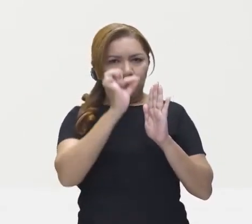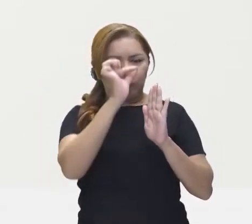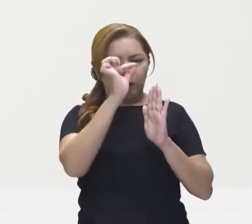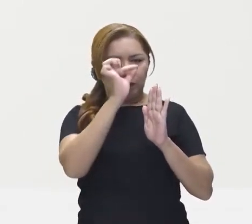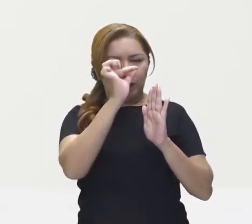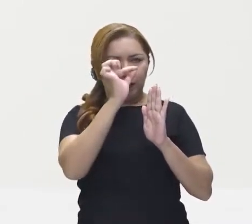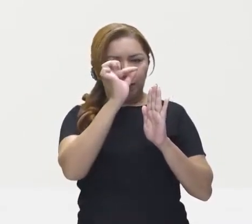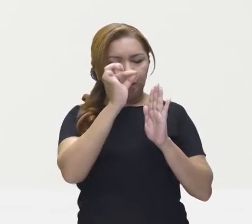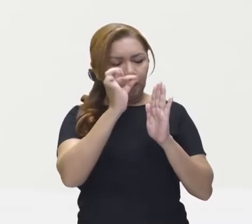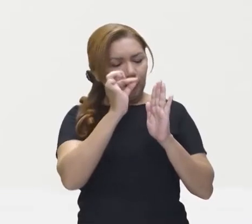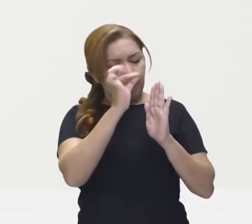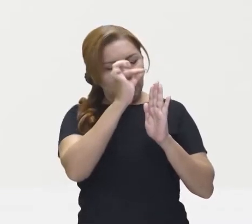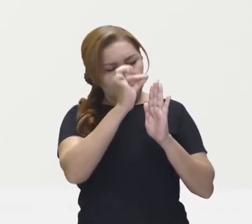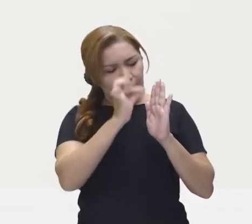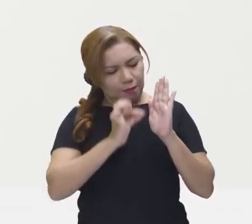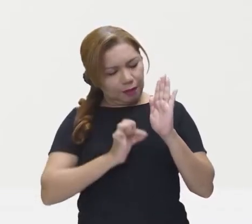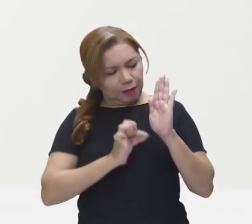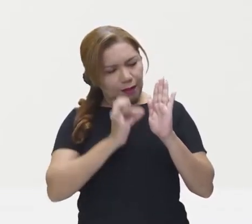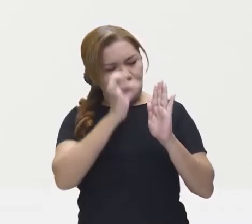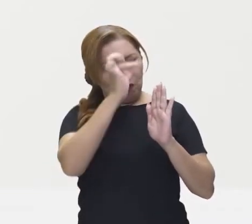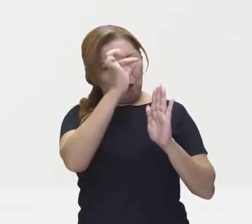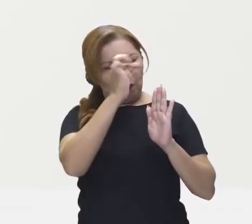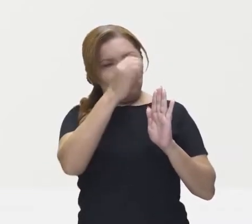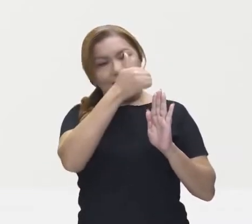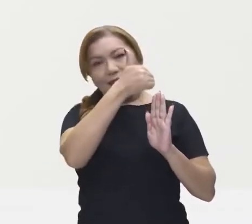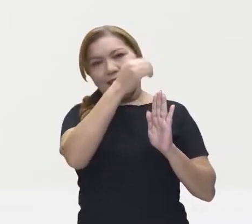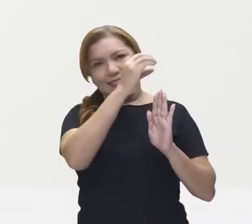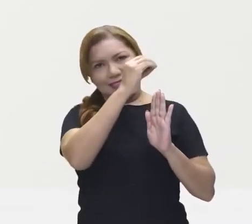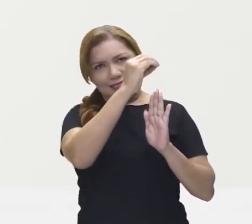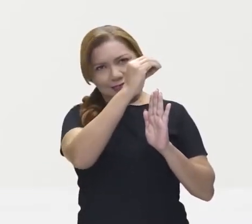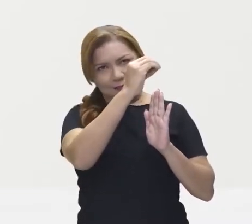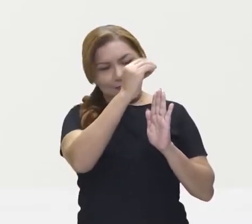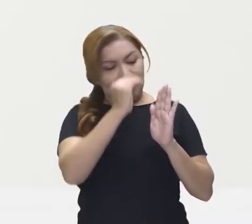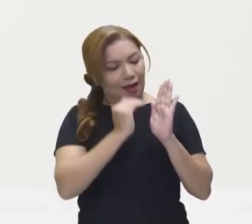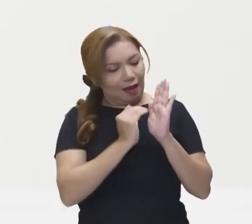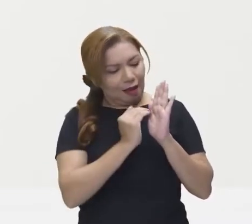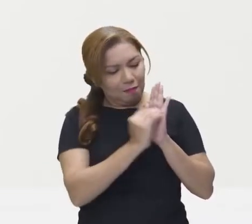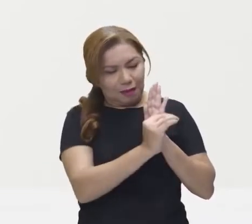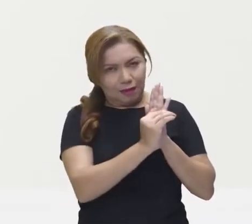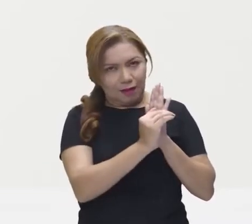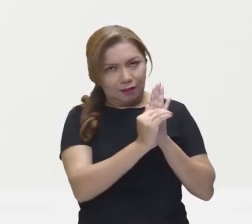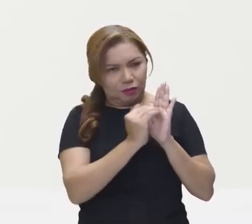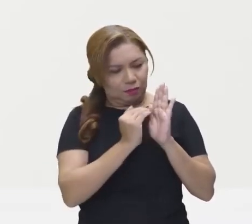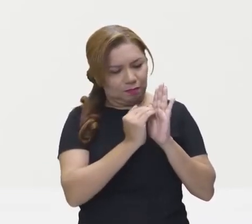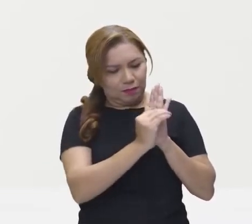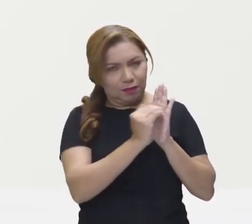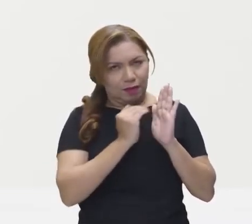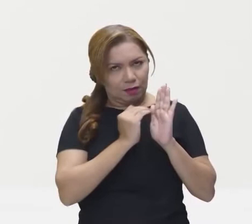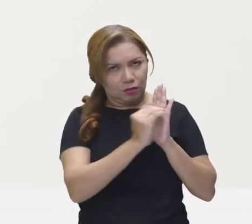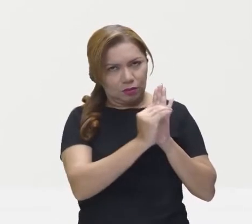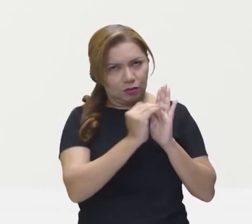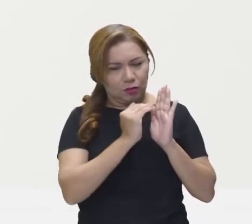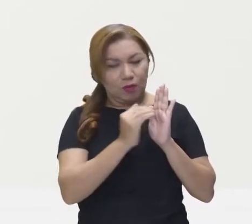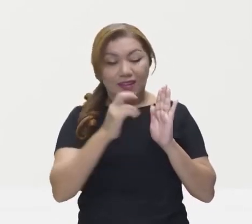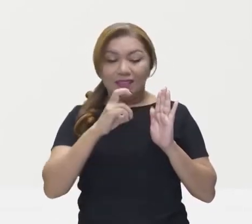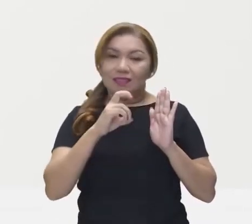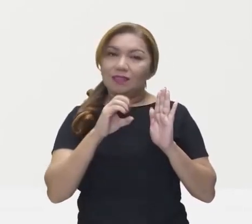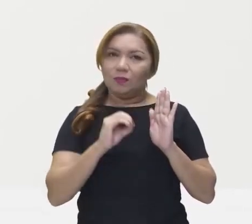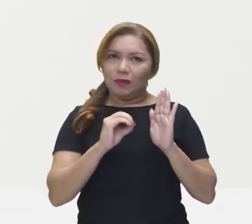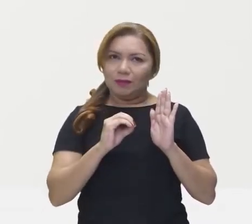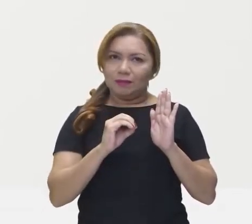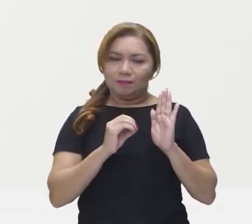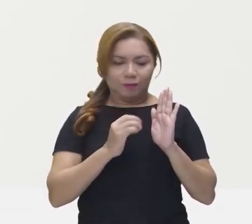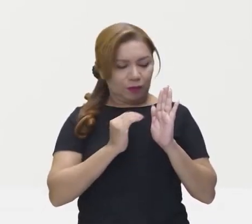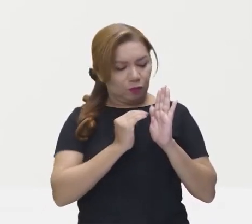A medida da largura não foi alterada. Neste modelo aqui, que nós cortamos aí na horizontal, olha só o corte que nós